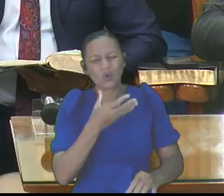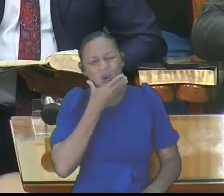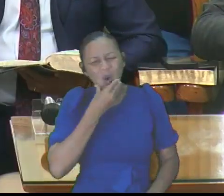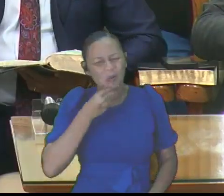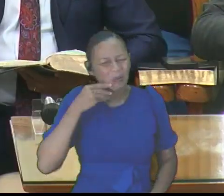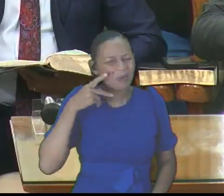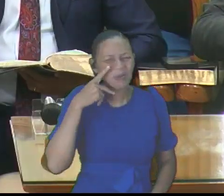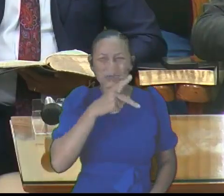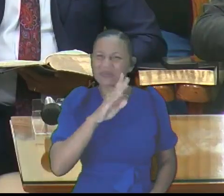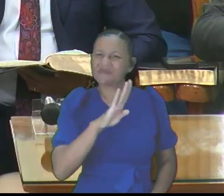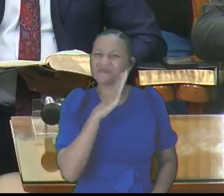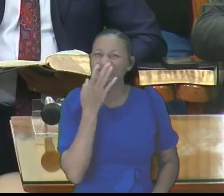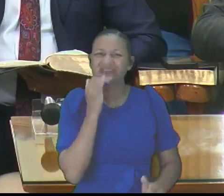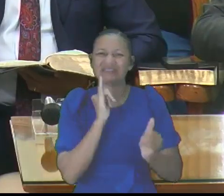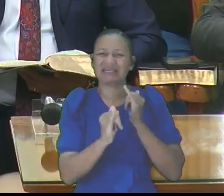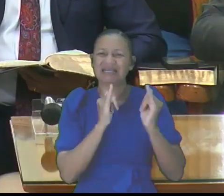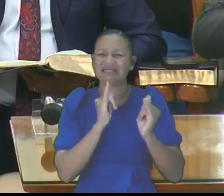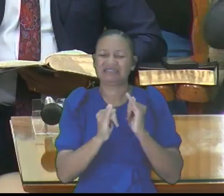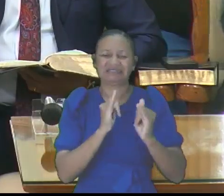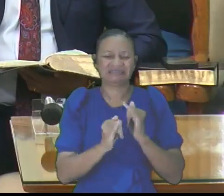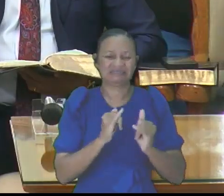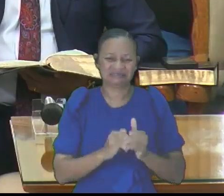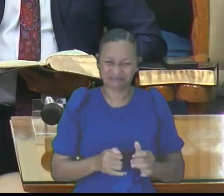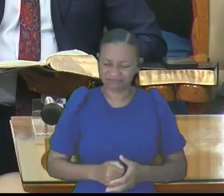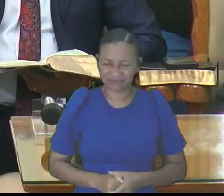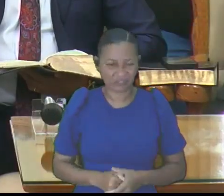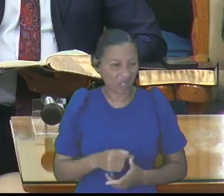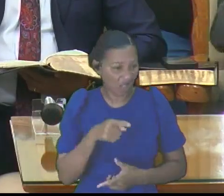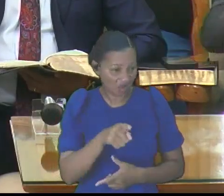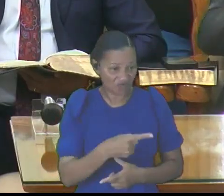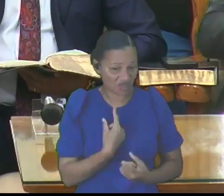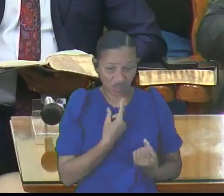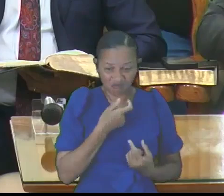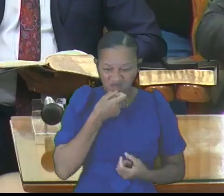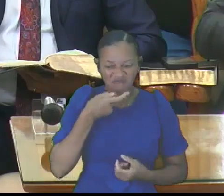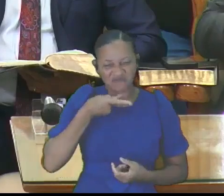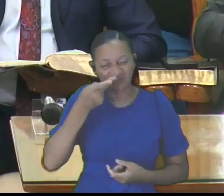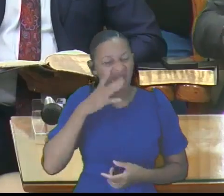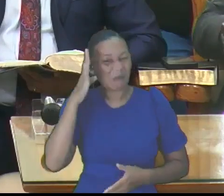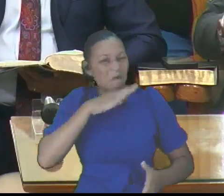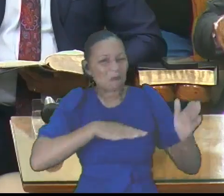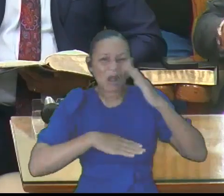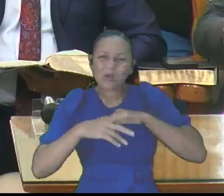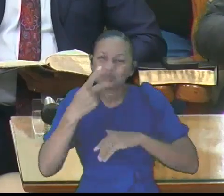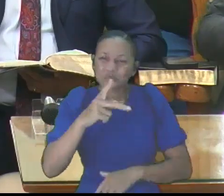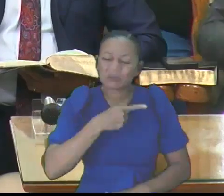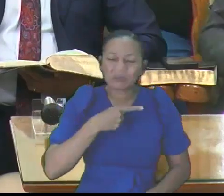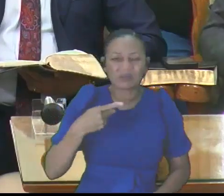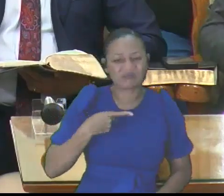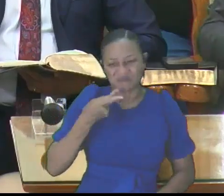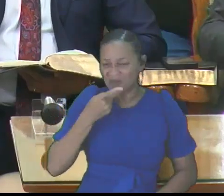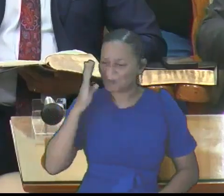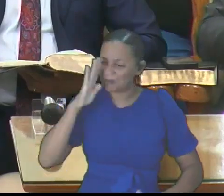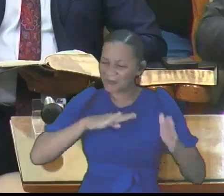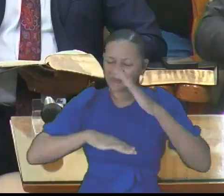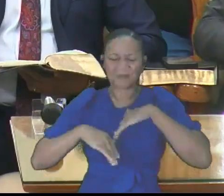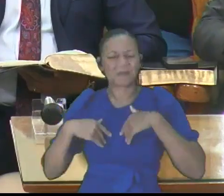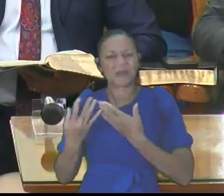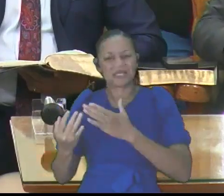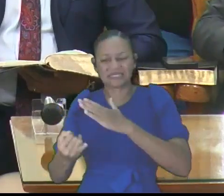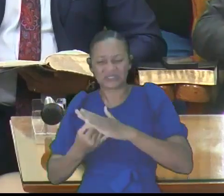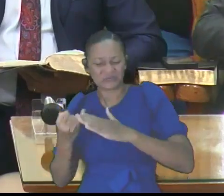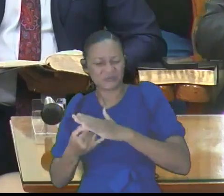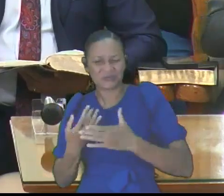internet, que jogam você contra seu pastor, que jogam você contra a instituição, que jogam você